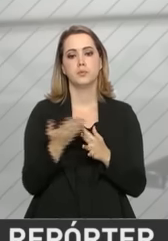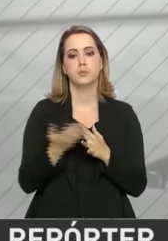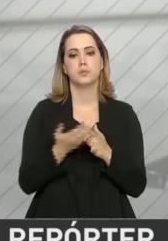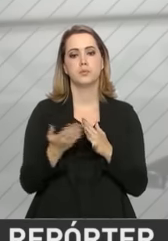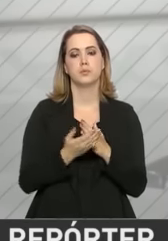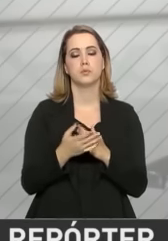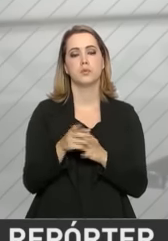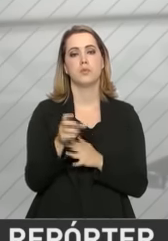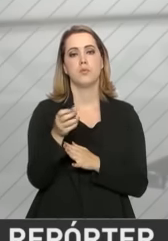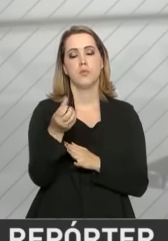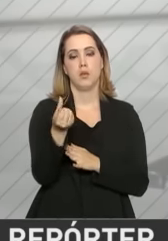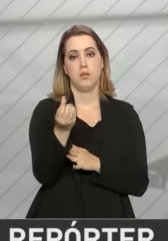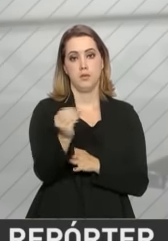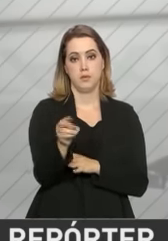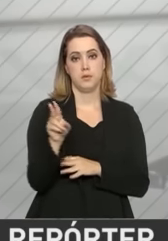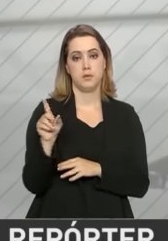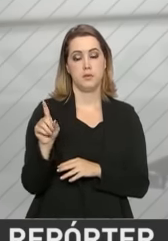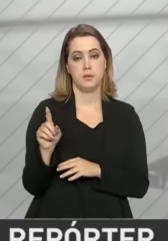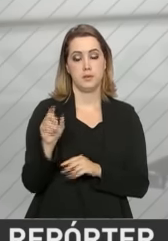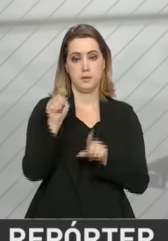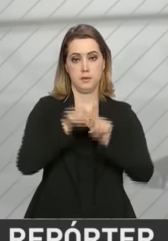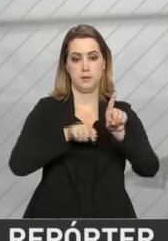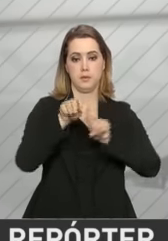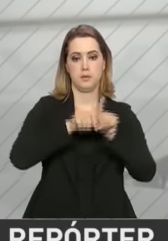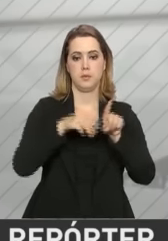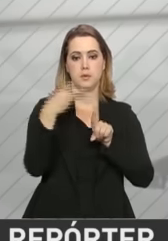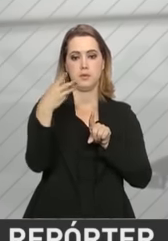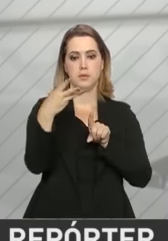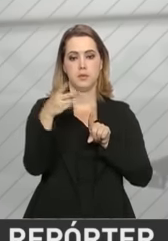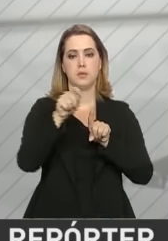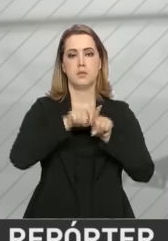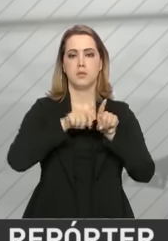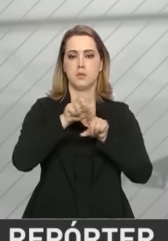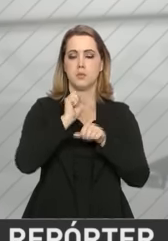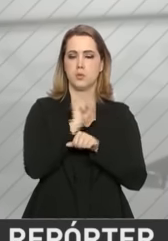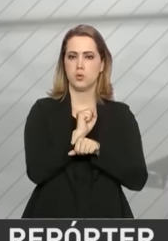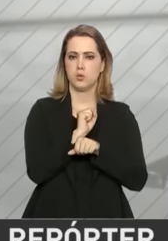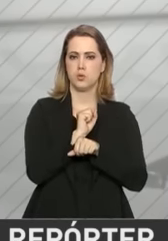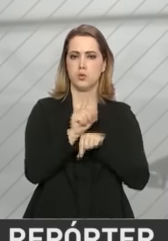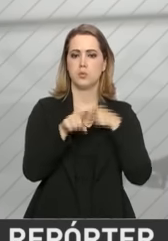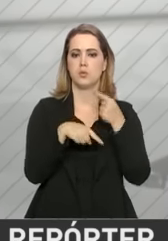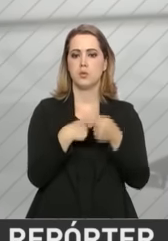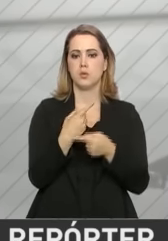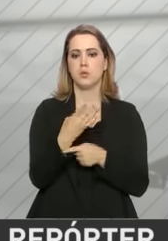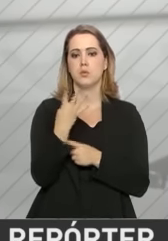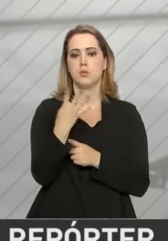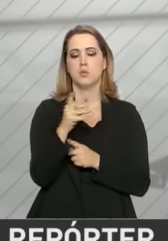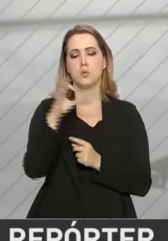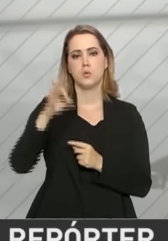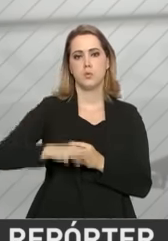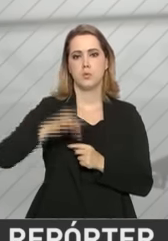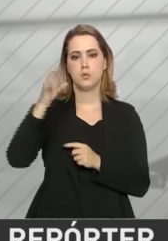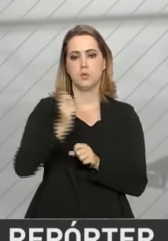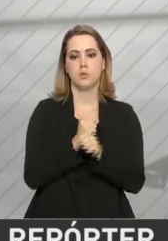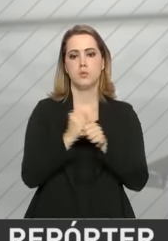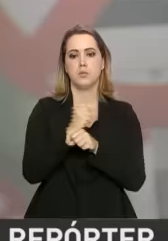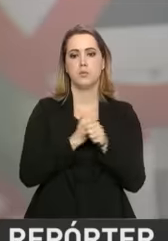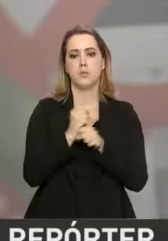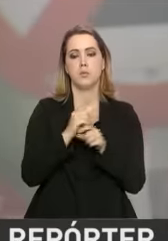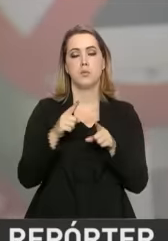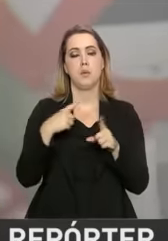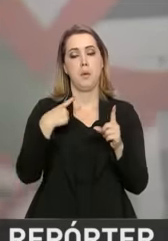de até 60 meses, com 3 meses de carência e taxas de 4% ao ano, mais